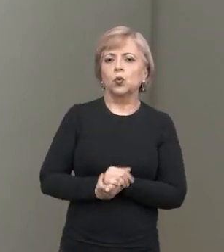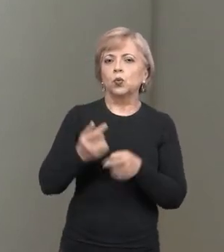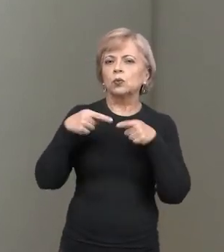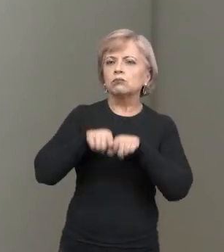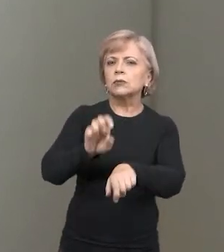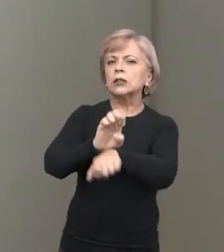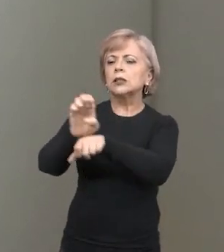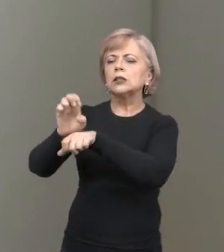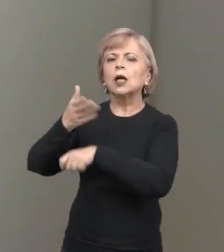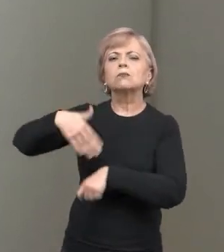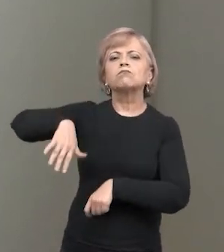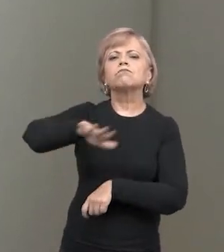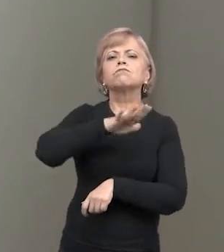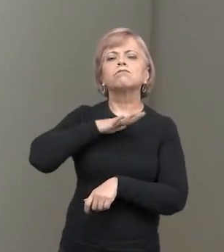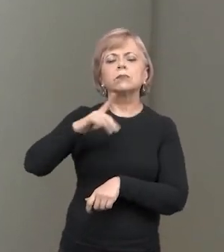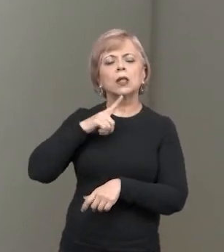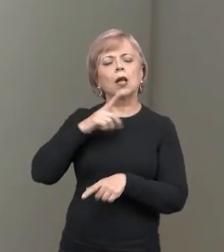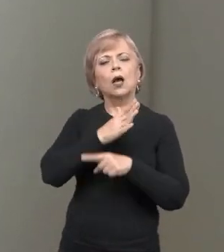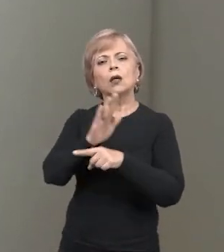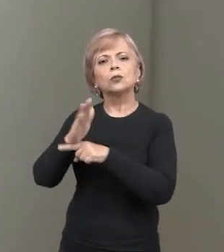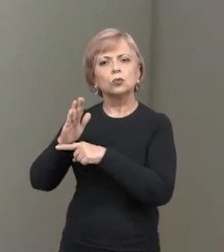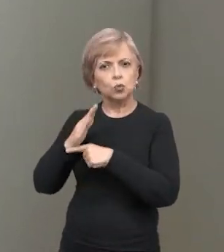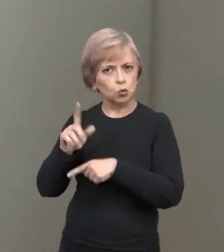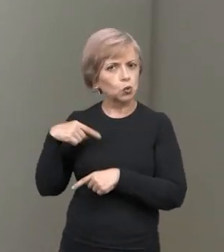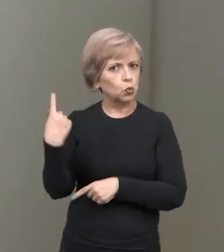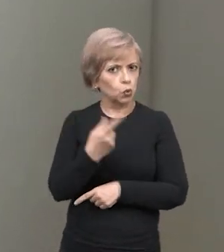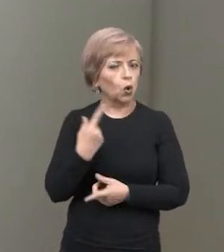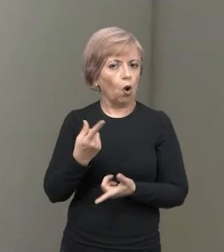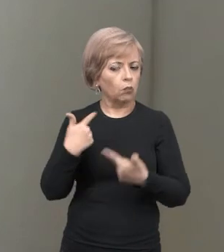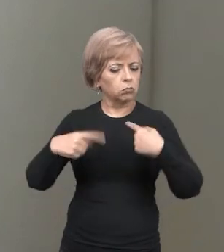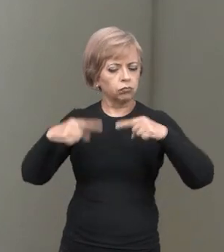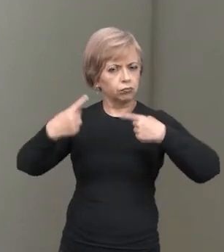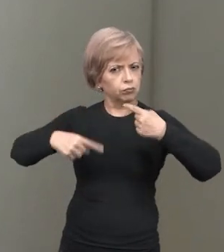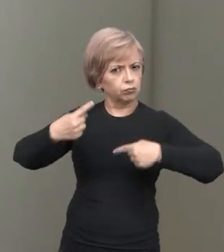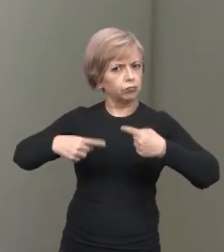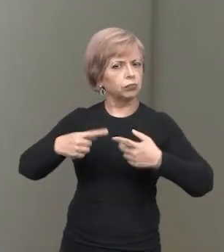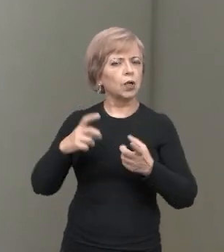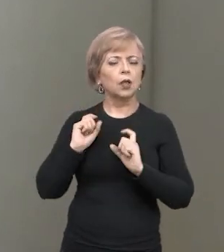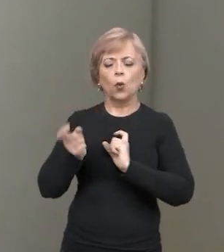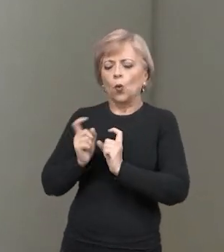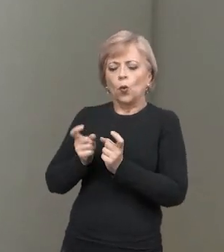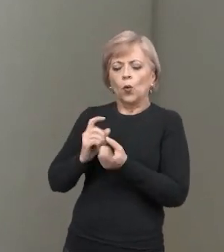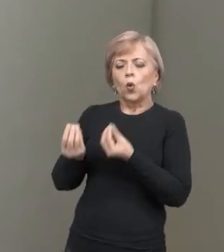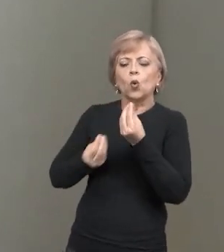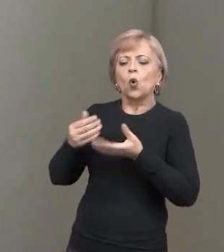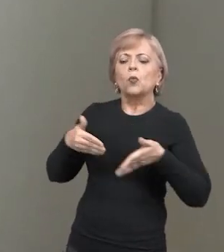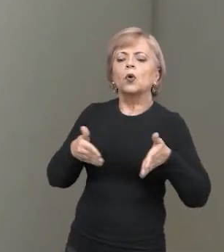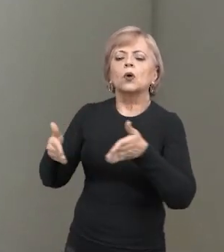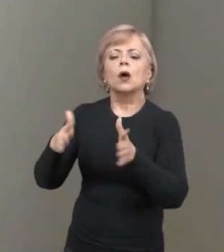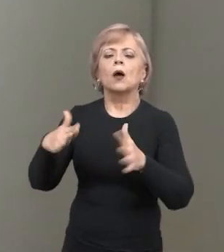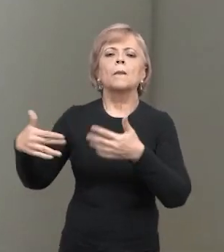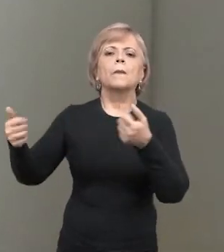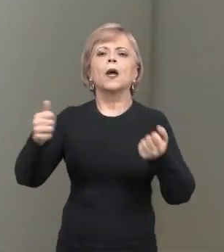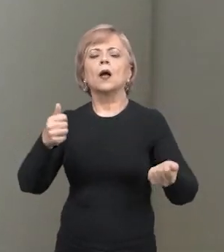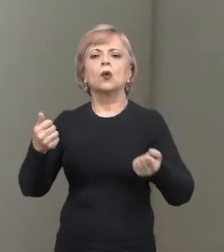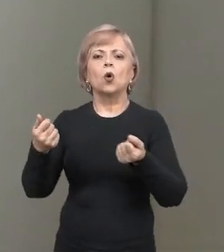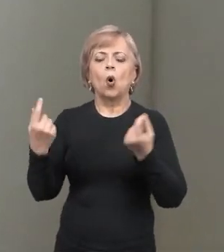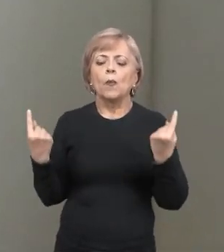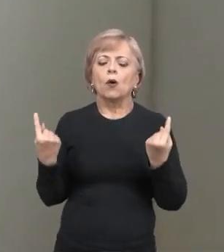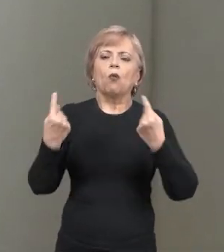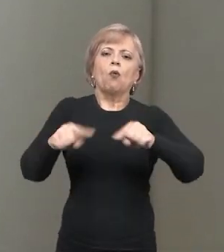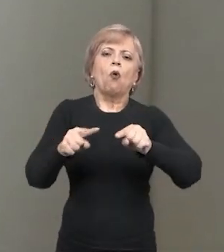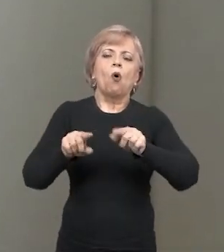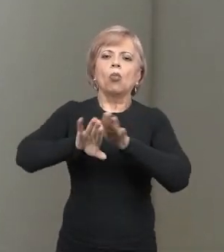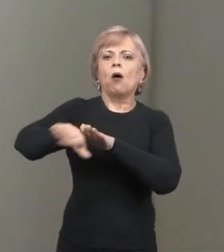estados que também têm contribuído com as suas expertises, né? E têm debatido conosco melhores caminhos visando a